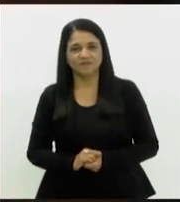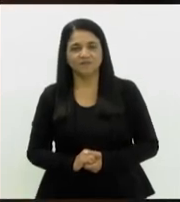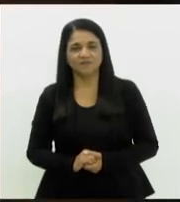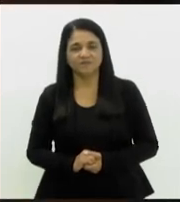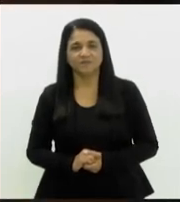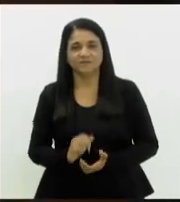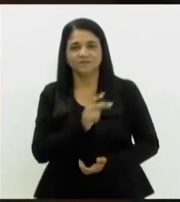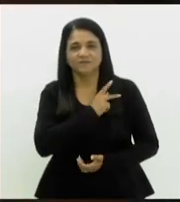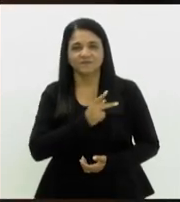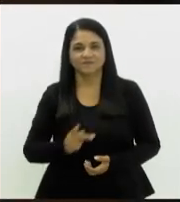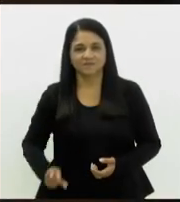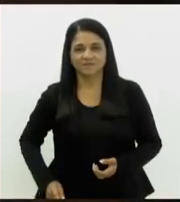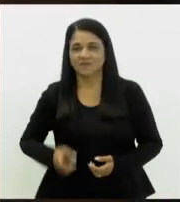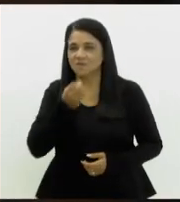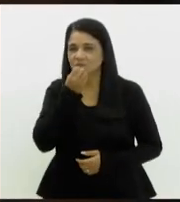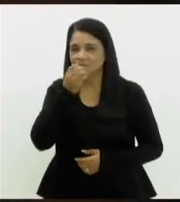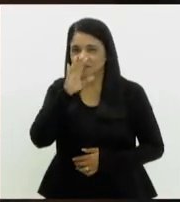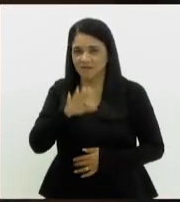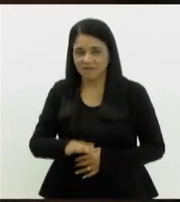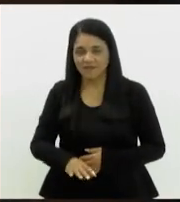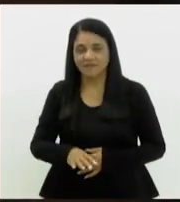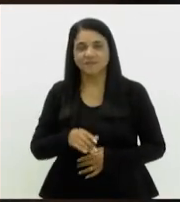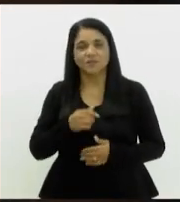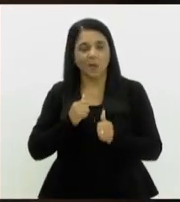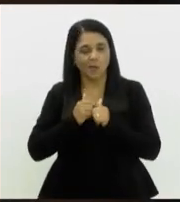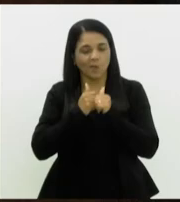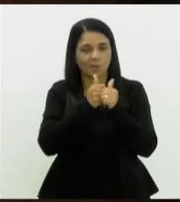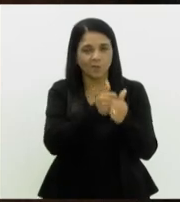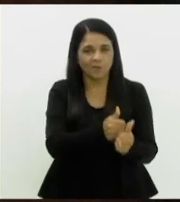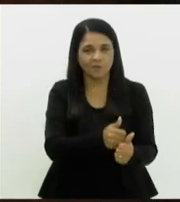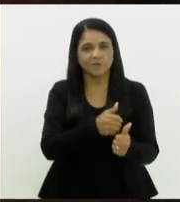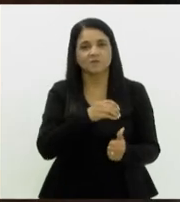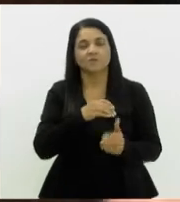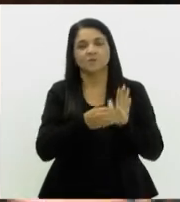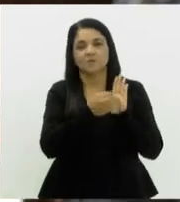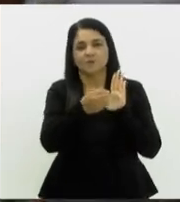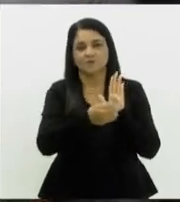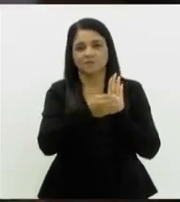Senhor presidente, boa tarde. O parecer acompanhando o parecer da CCJ.